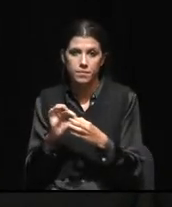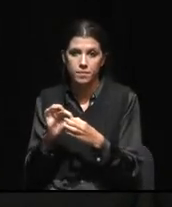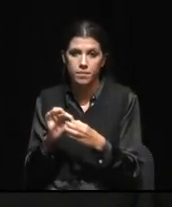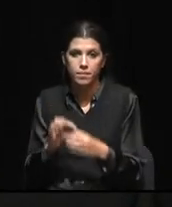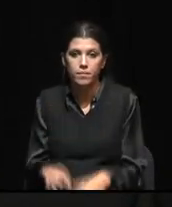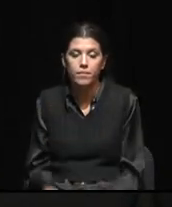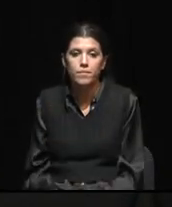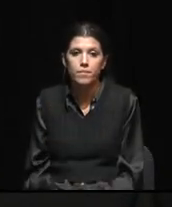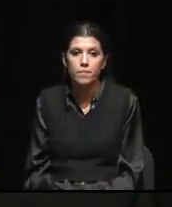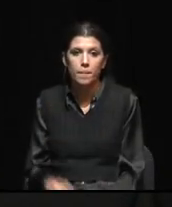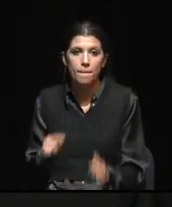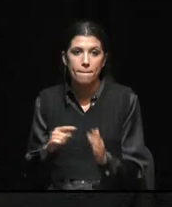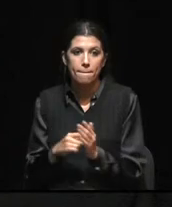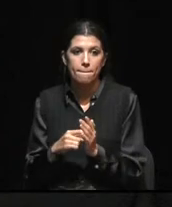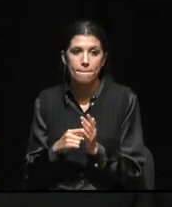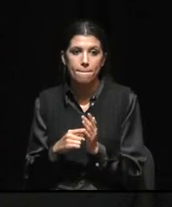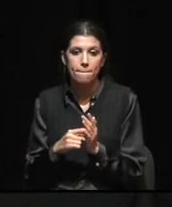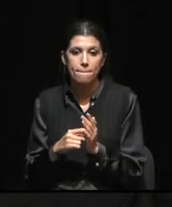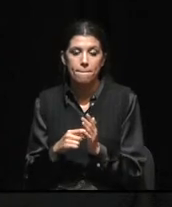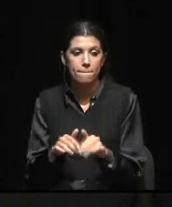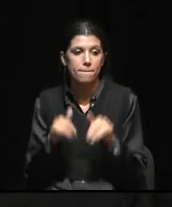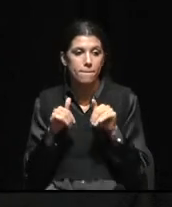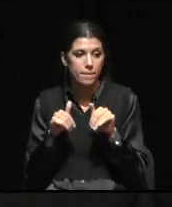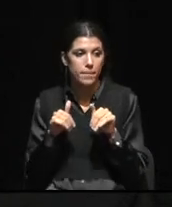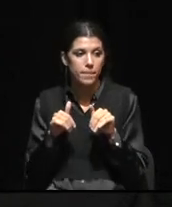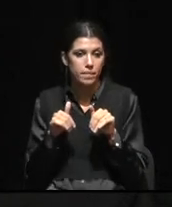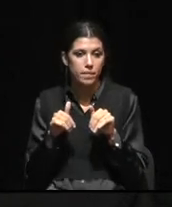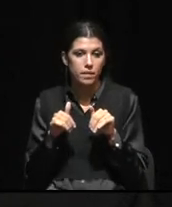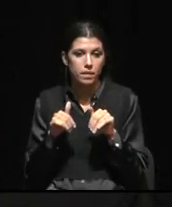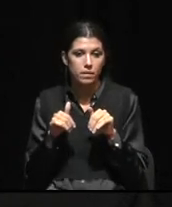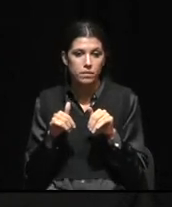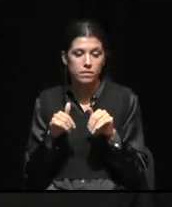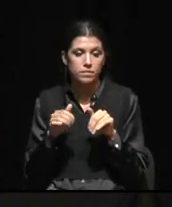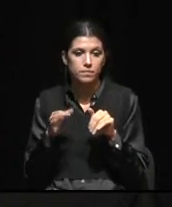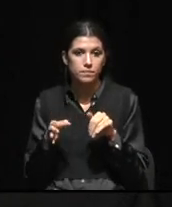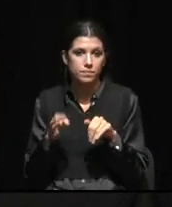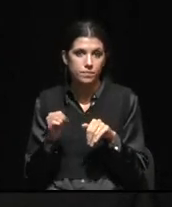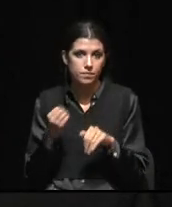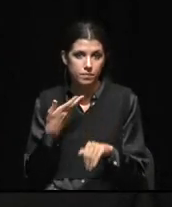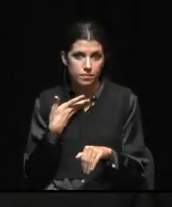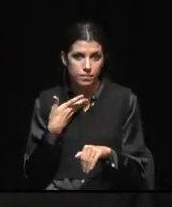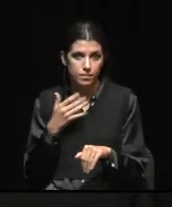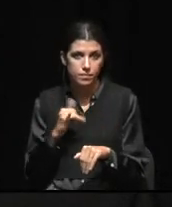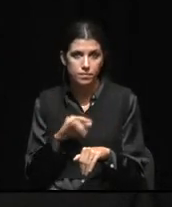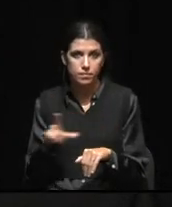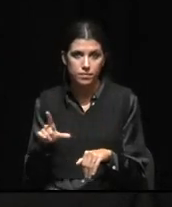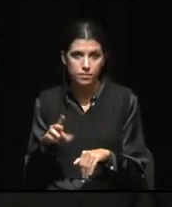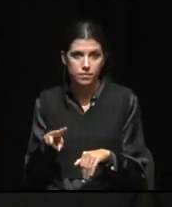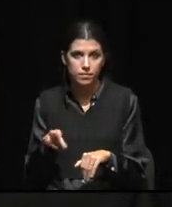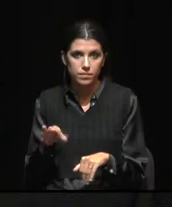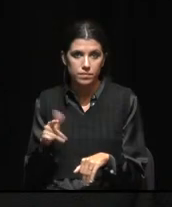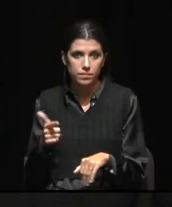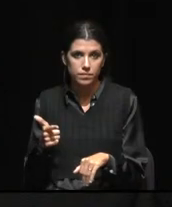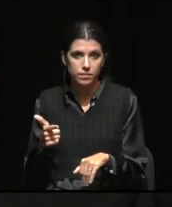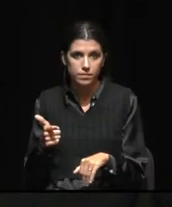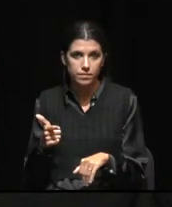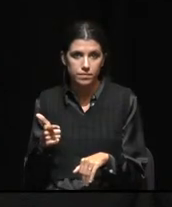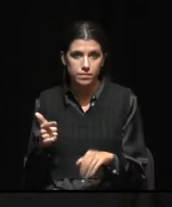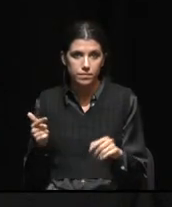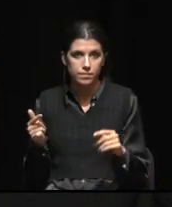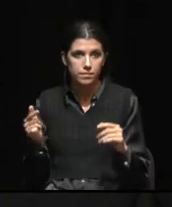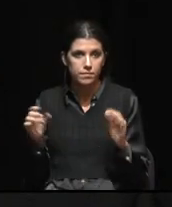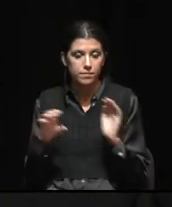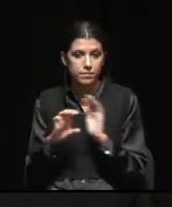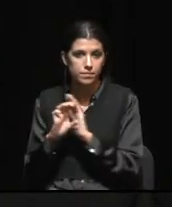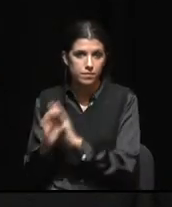Aliança ponto quem se abstém PSD iniciativa liberal mpt e